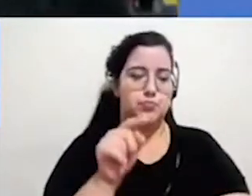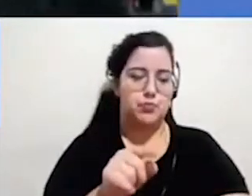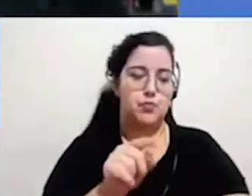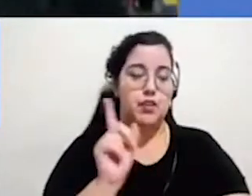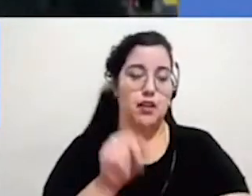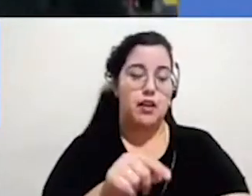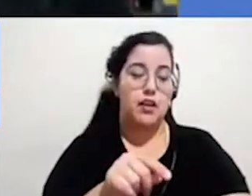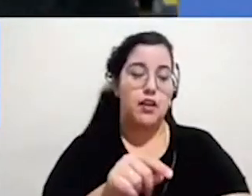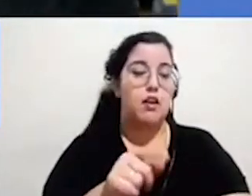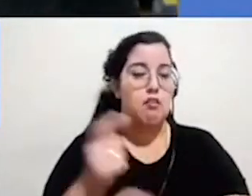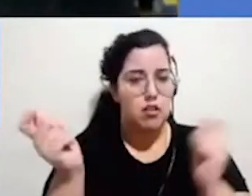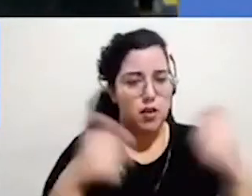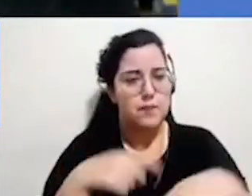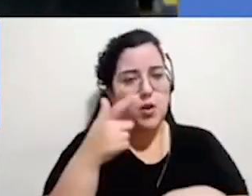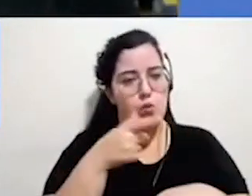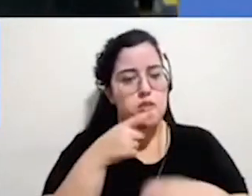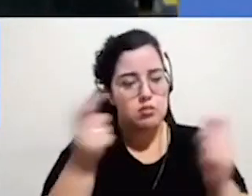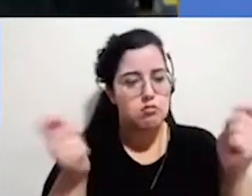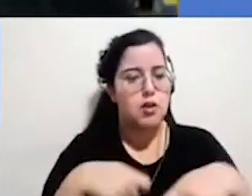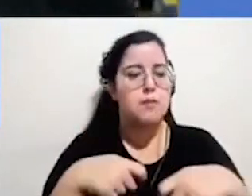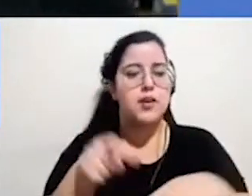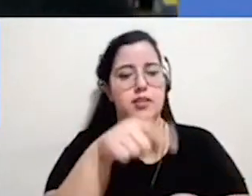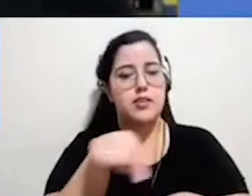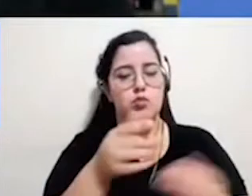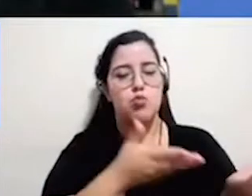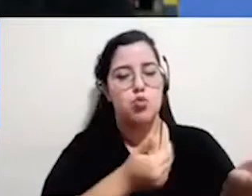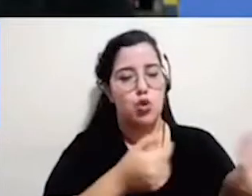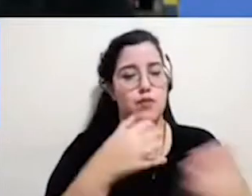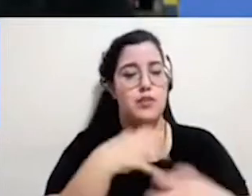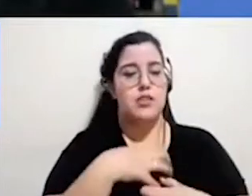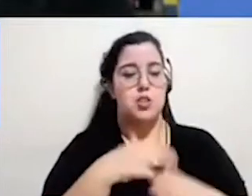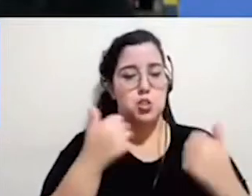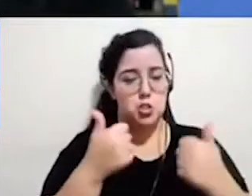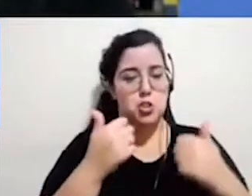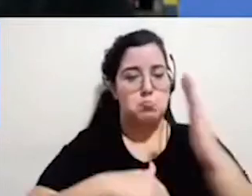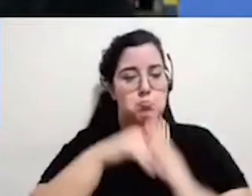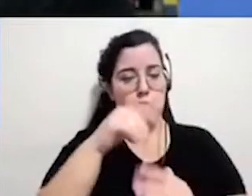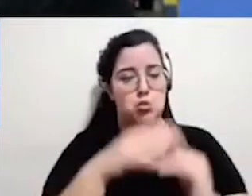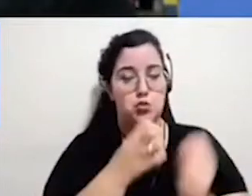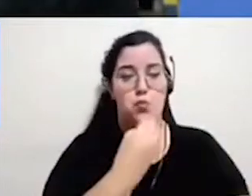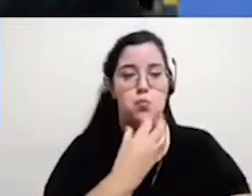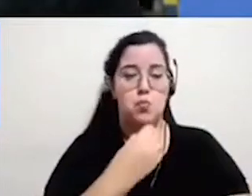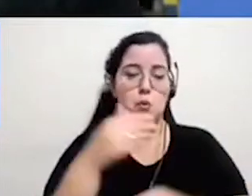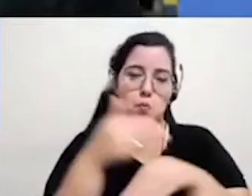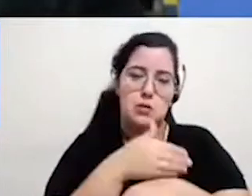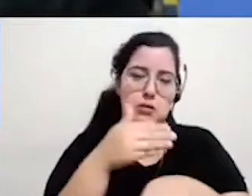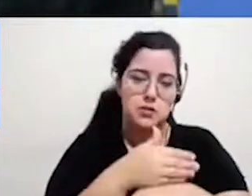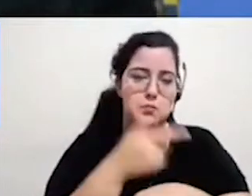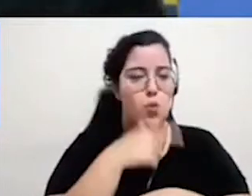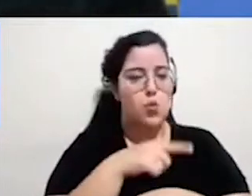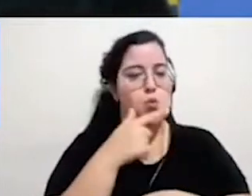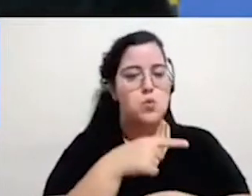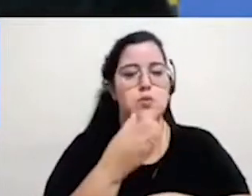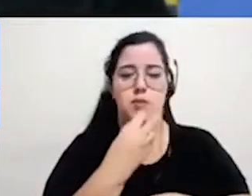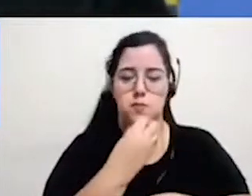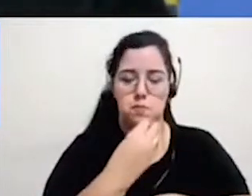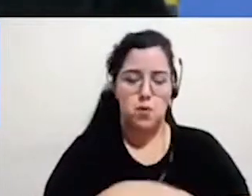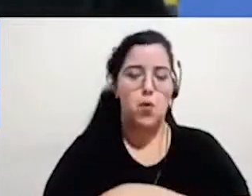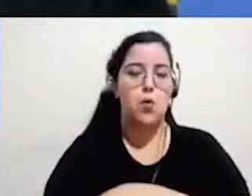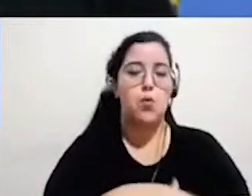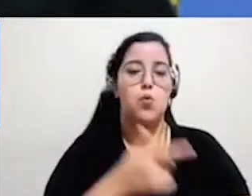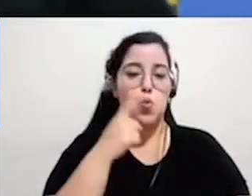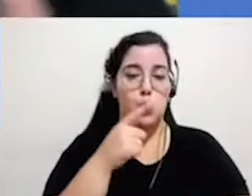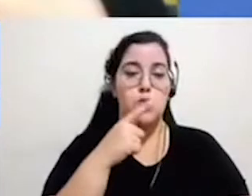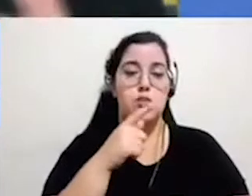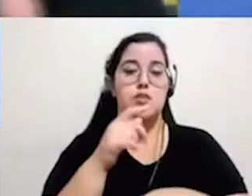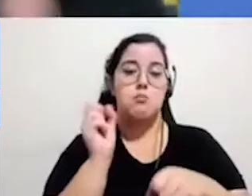É a capacidade que você dá para o jovem de se sentir produtivo, participante e conseguir ter um